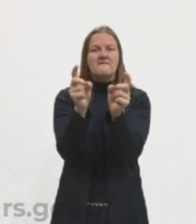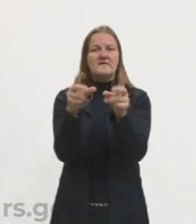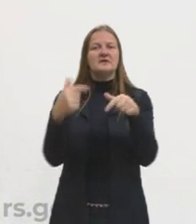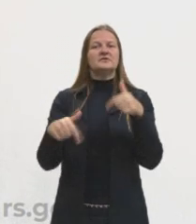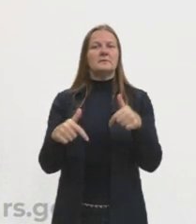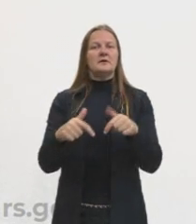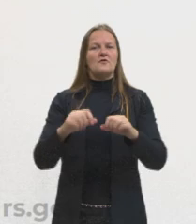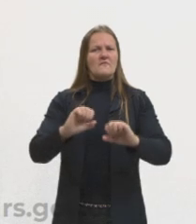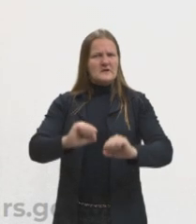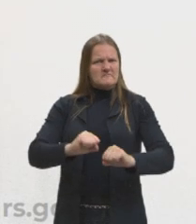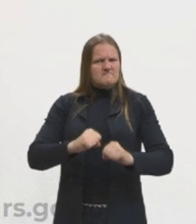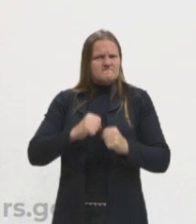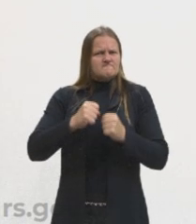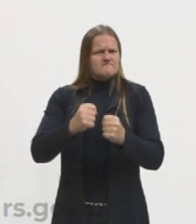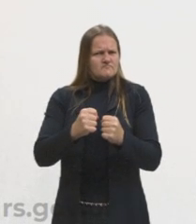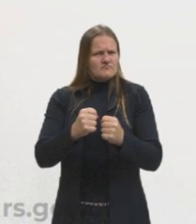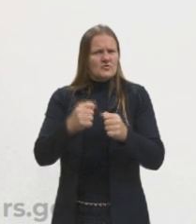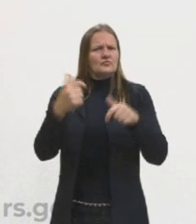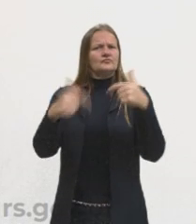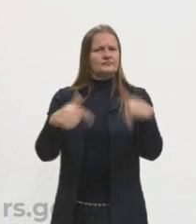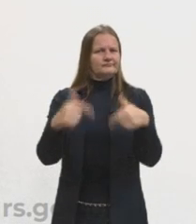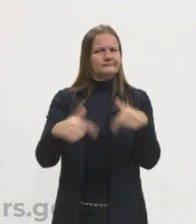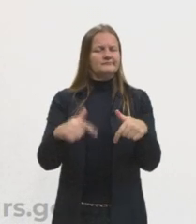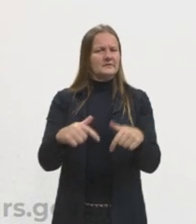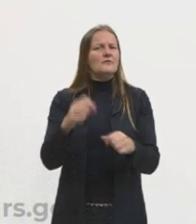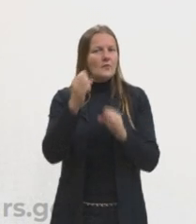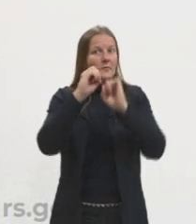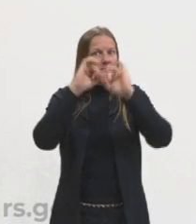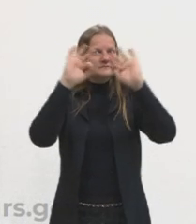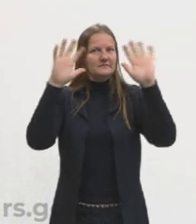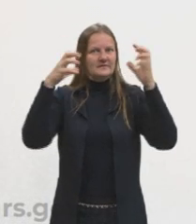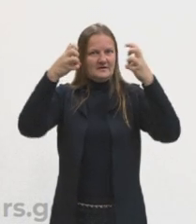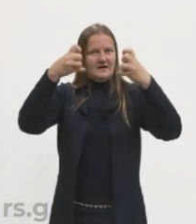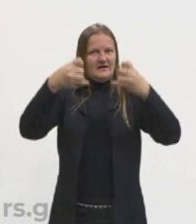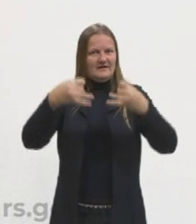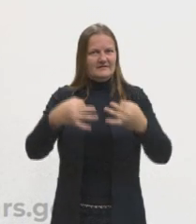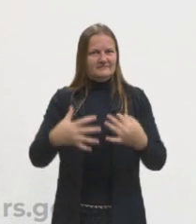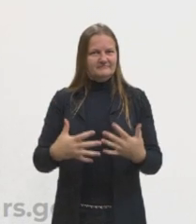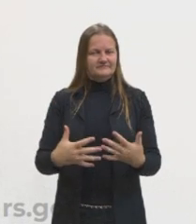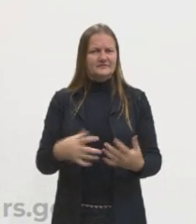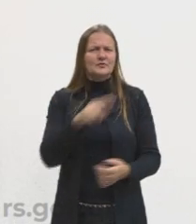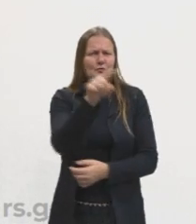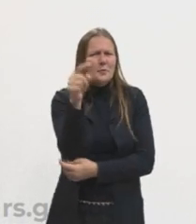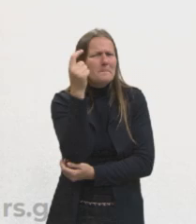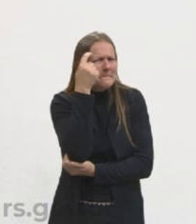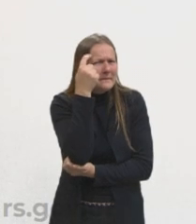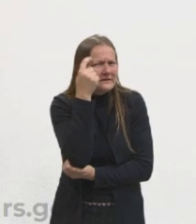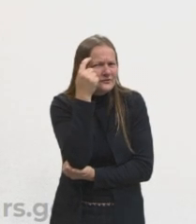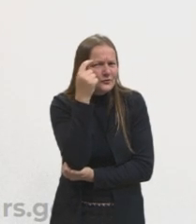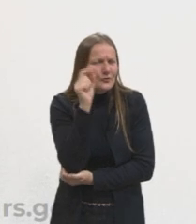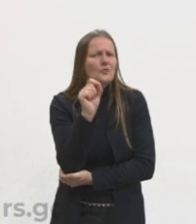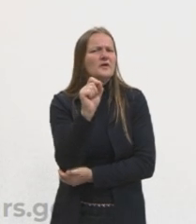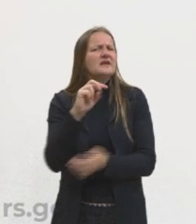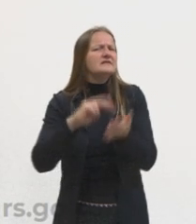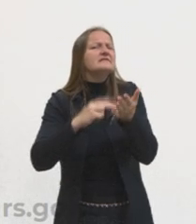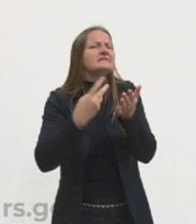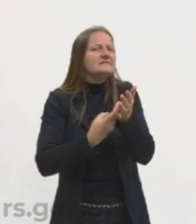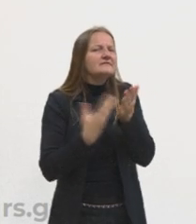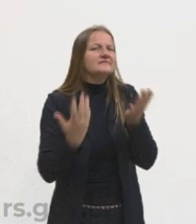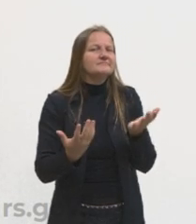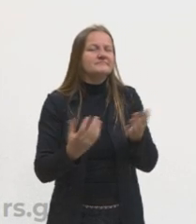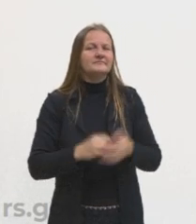mas vende a sua força de trabalho vamos entender o sinal você já parou para pensar o que realmente significa